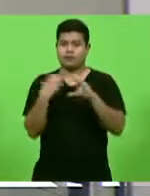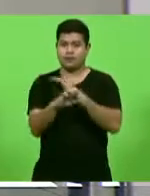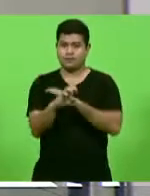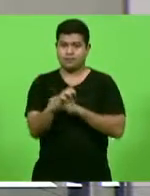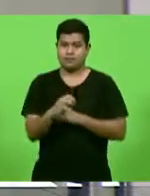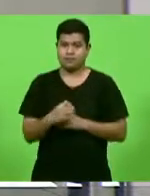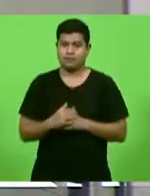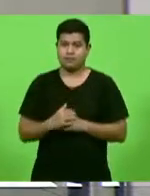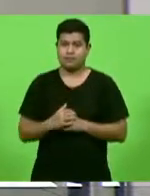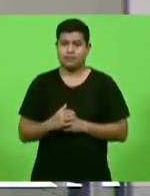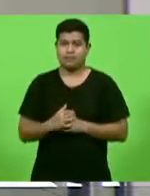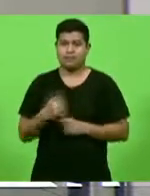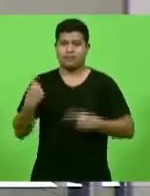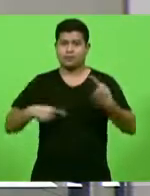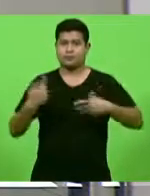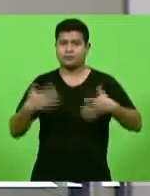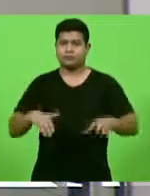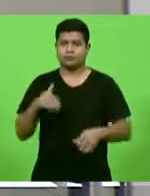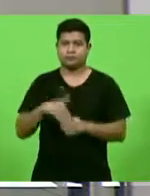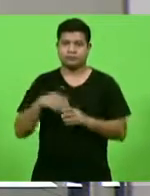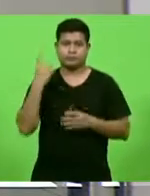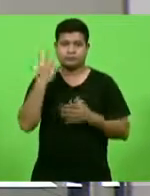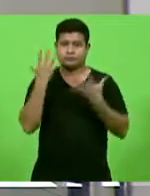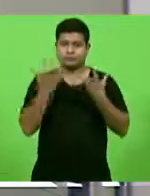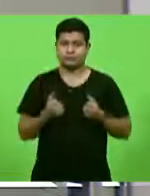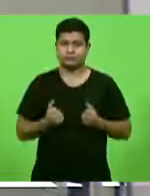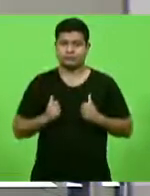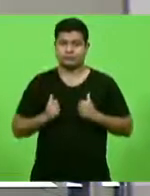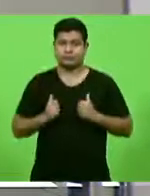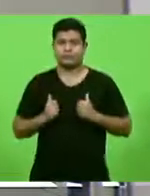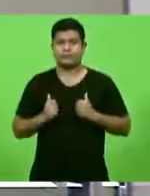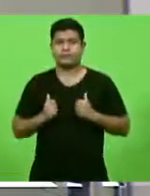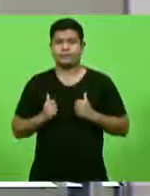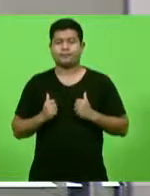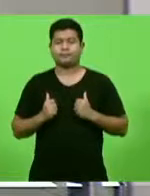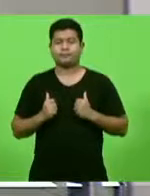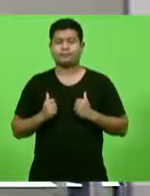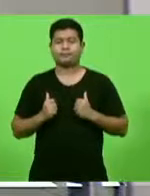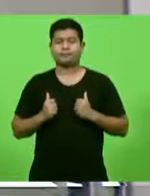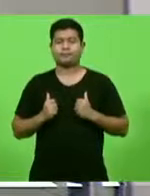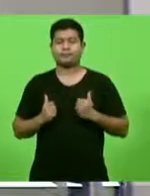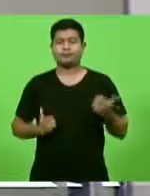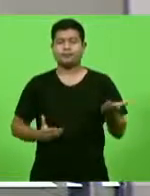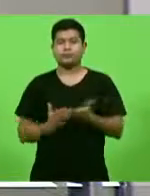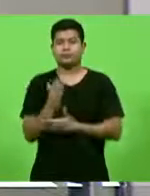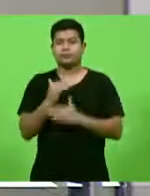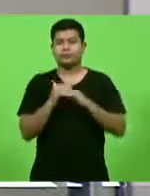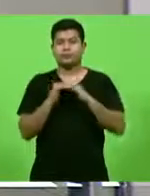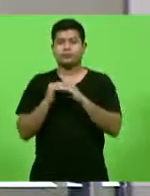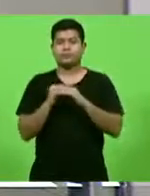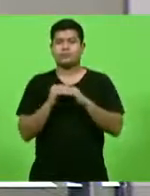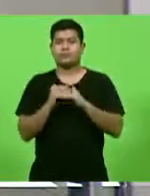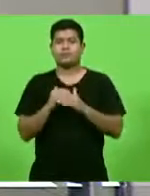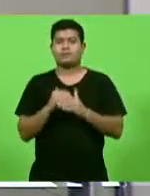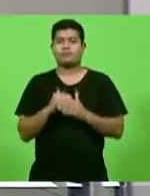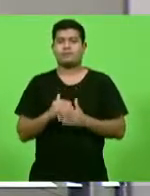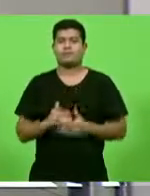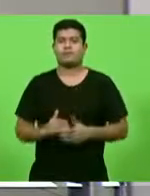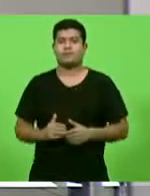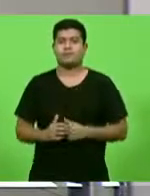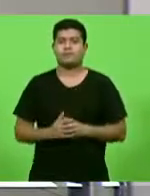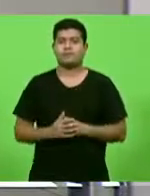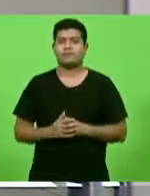discussão. Não havendo que queira discutir, em votação. Deputados que aprovam, permaneçam como se encontra. Aprovado por unanimidade.